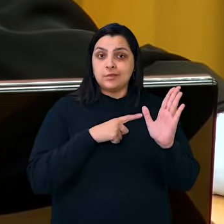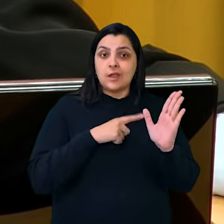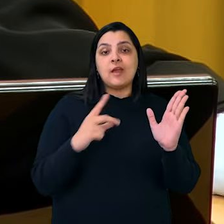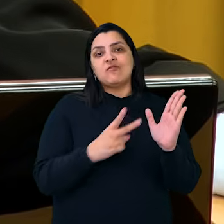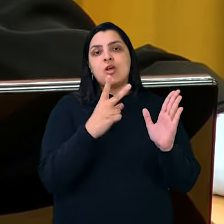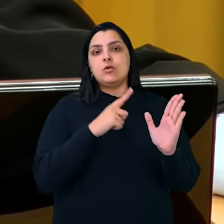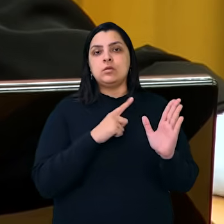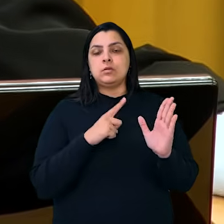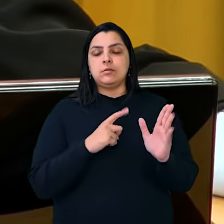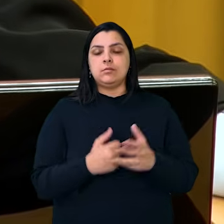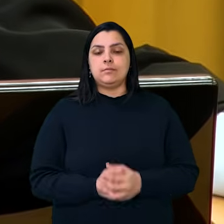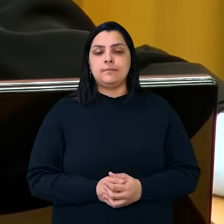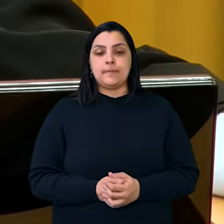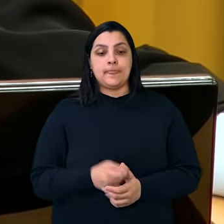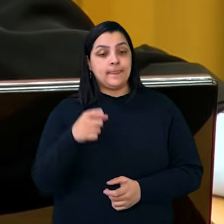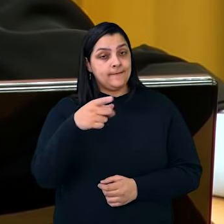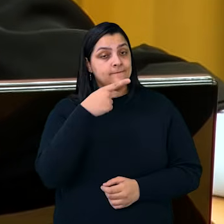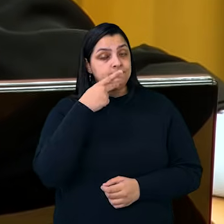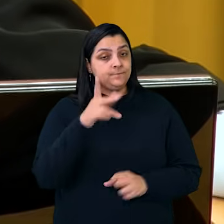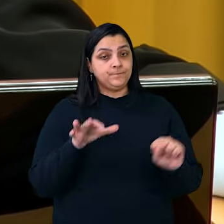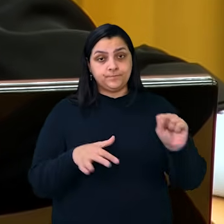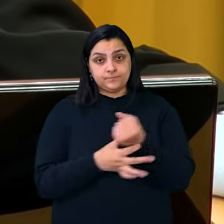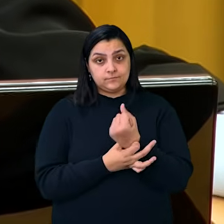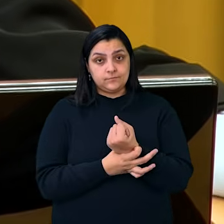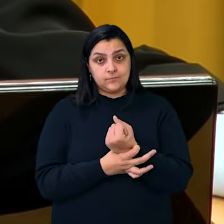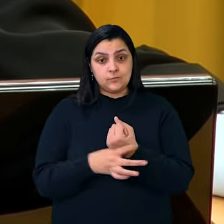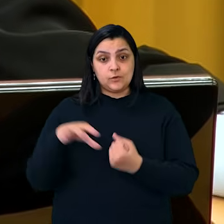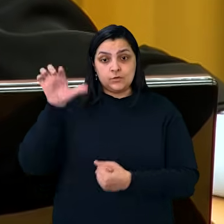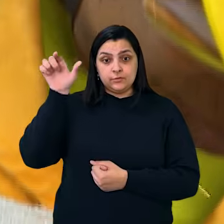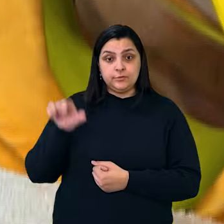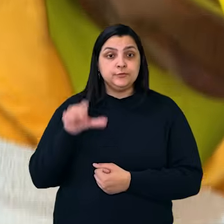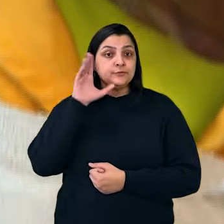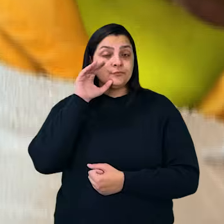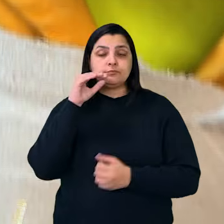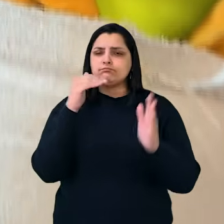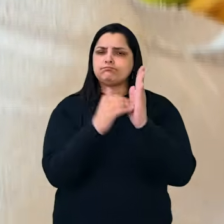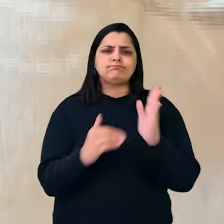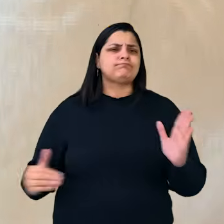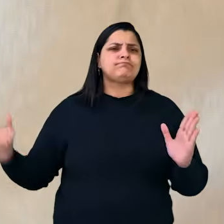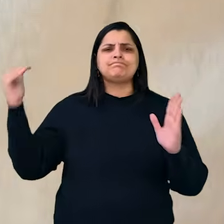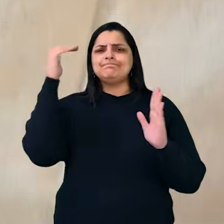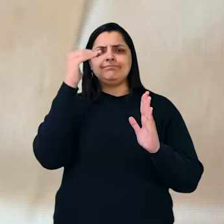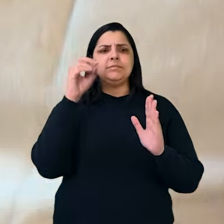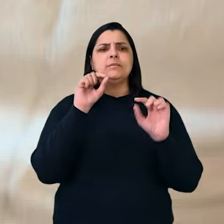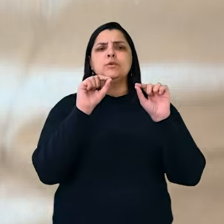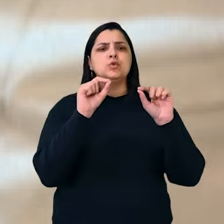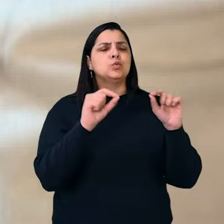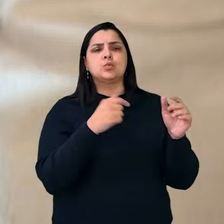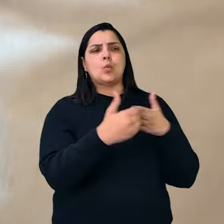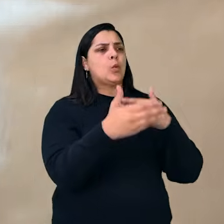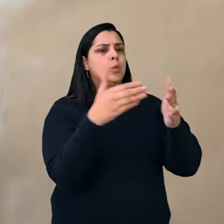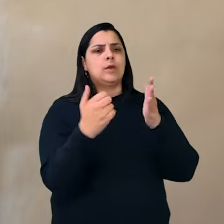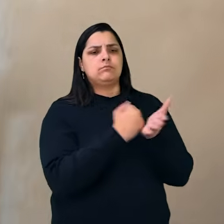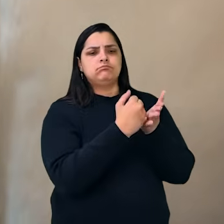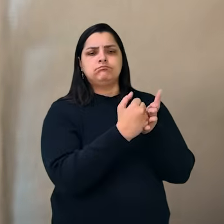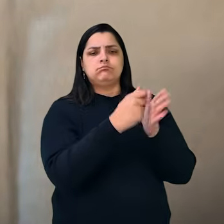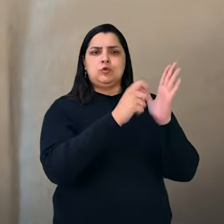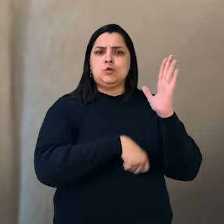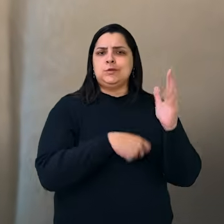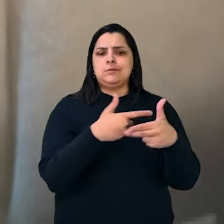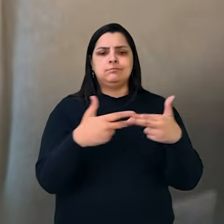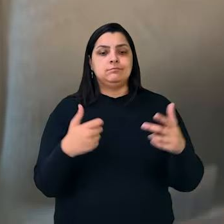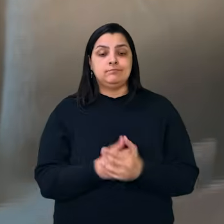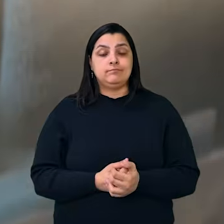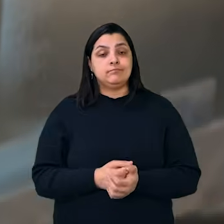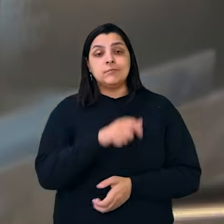contrato de trabalho. O relator destacou que a segurança do trabalhador deve estar acima de qualquer vínculo de emprego. Para o